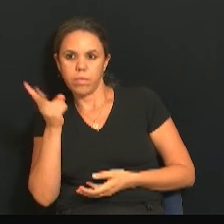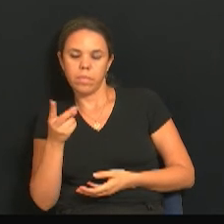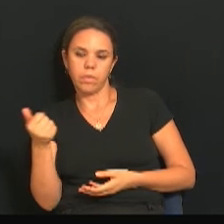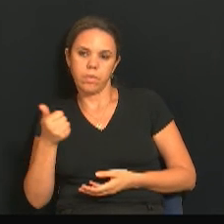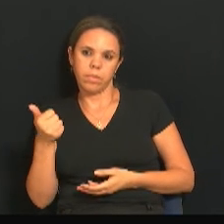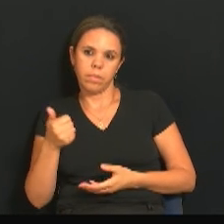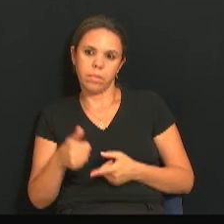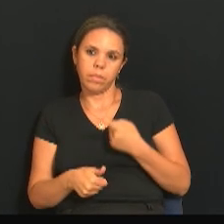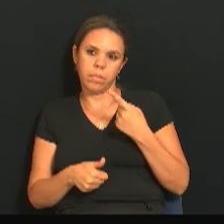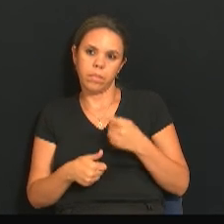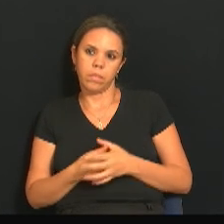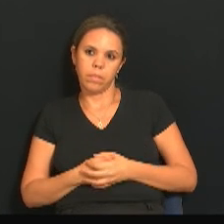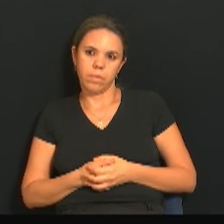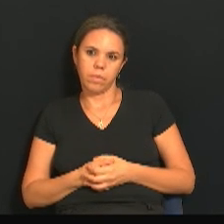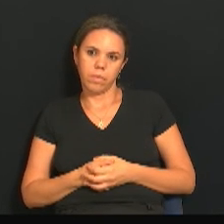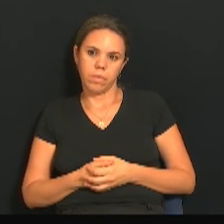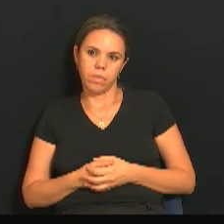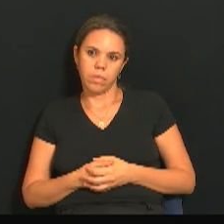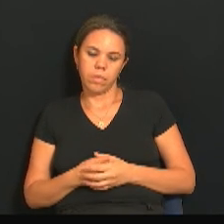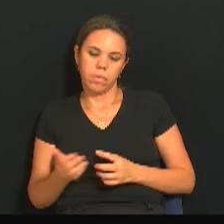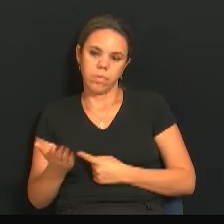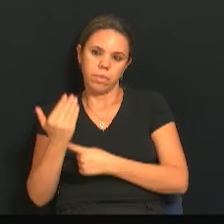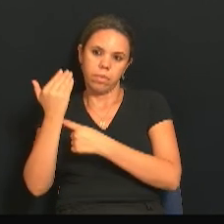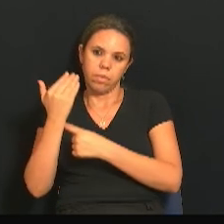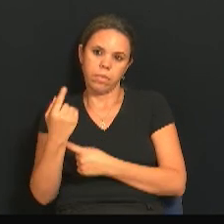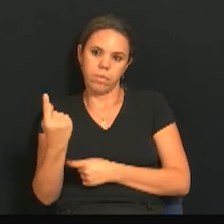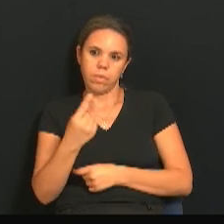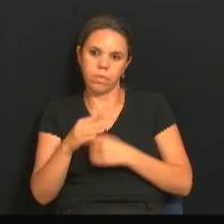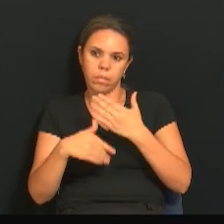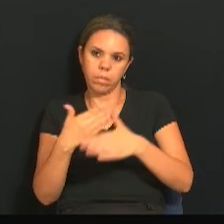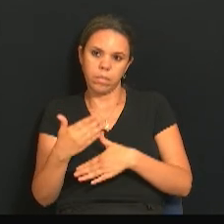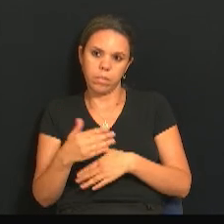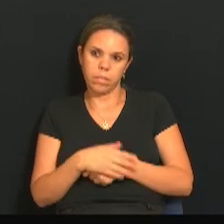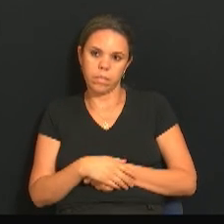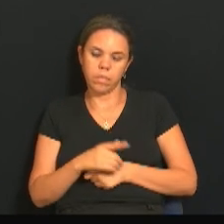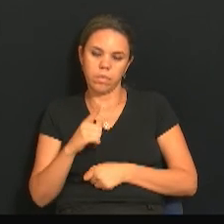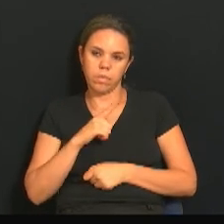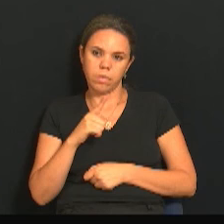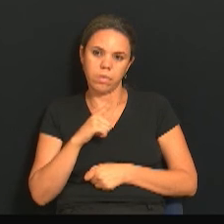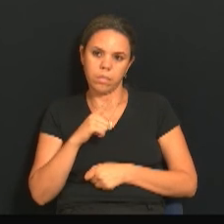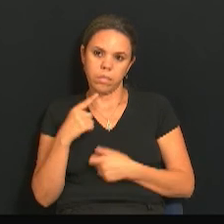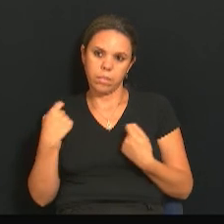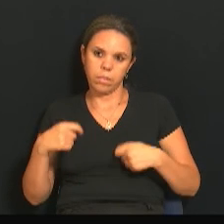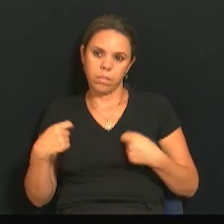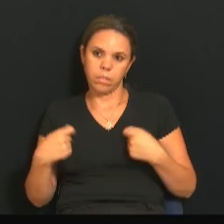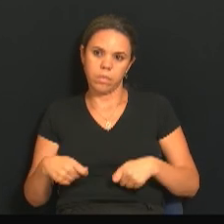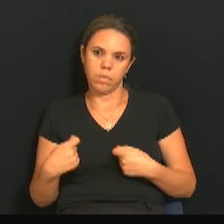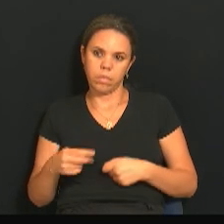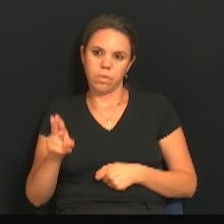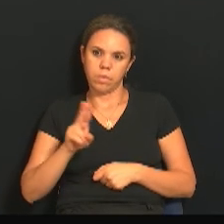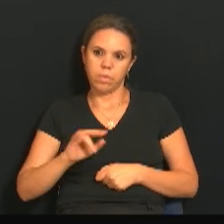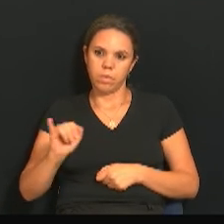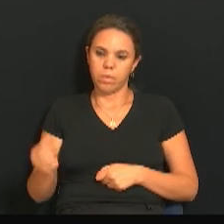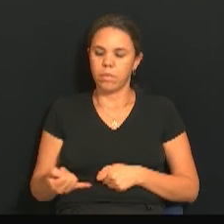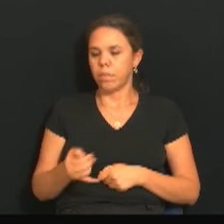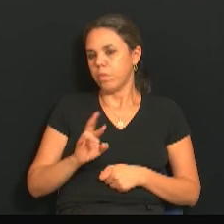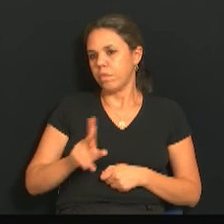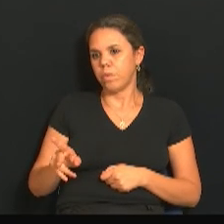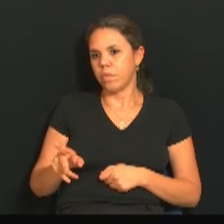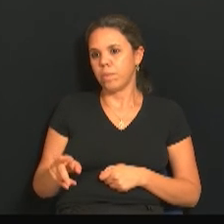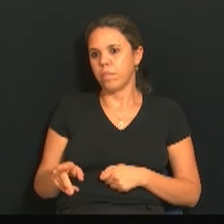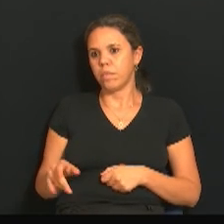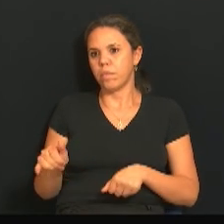lugar. E por mais tecnologia que cada vez mais a gente tenha a necessidade de usar, porque não é mais um meio, mas